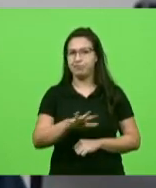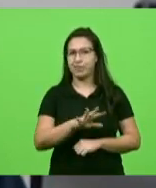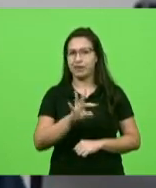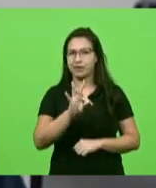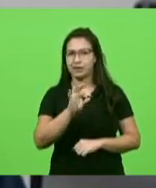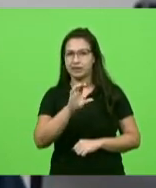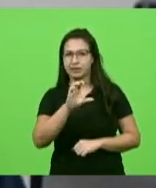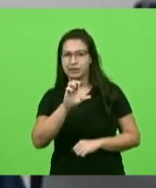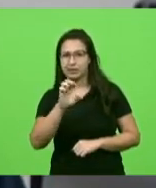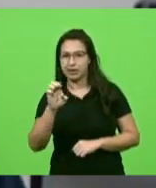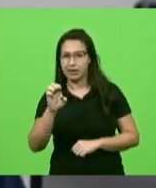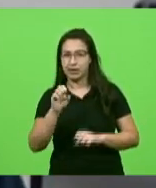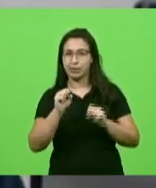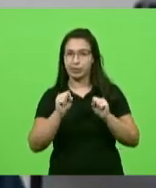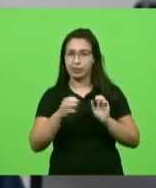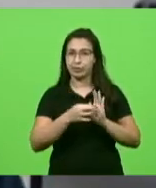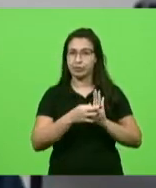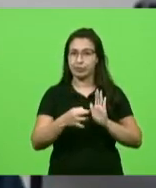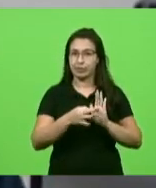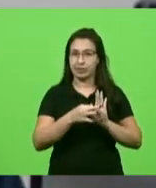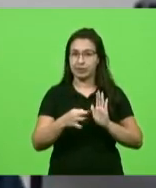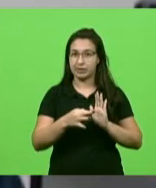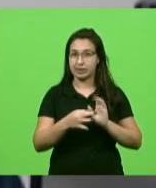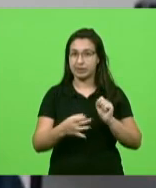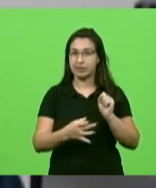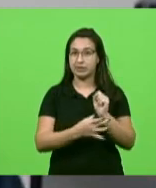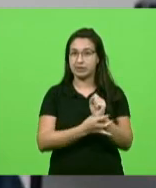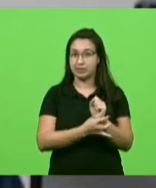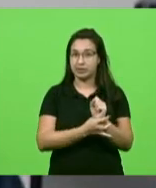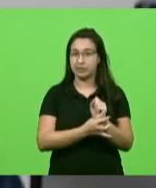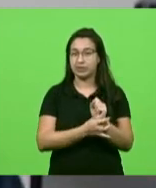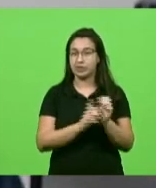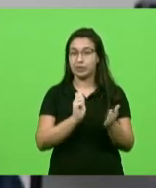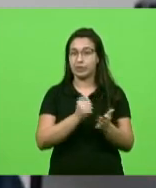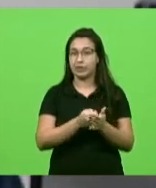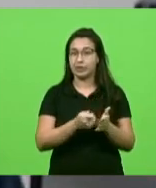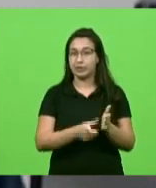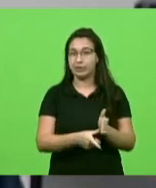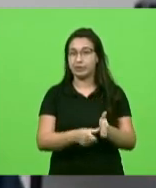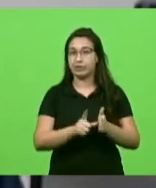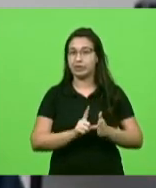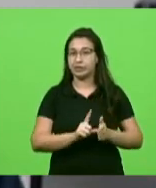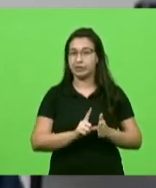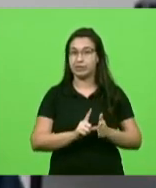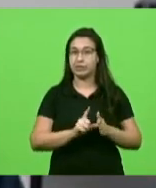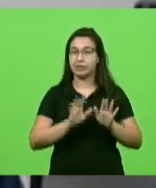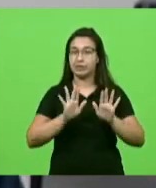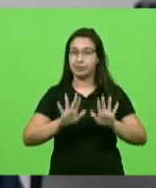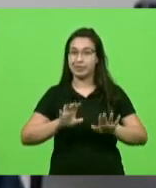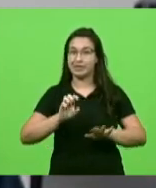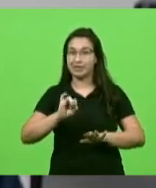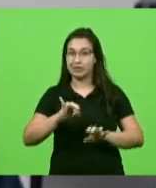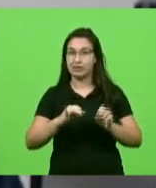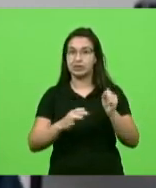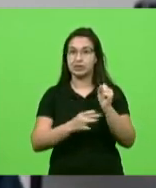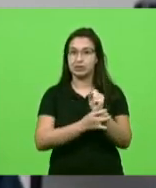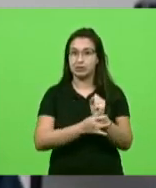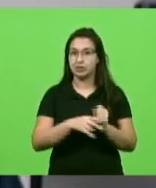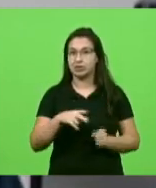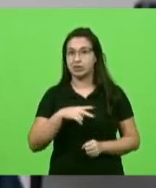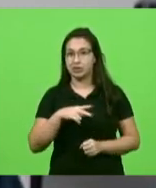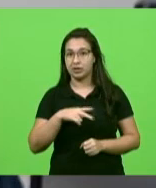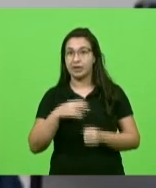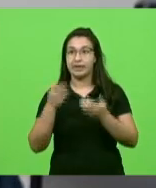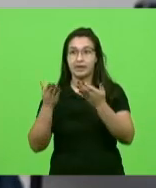PC poderia emitir parecer que pudesse resguardar o executivo de pagamentos antecipados participação feito com garantias O que